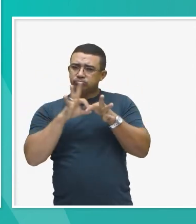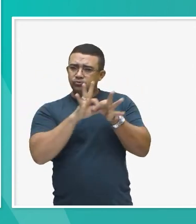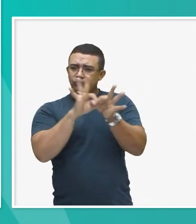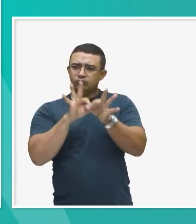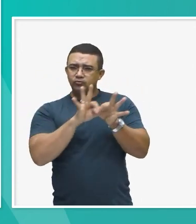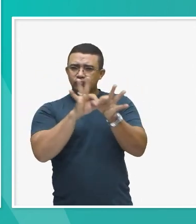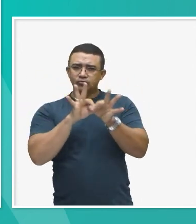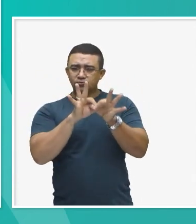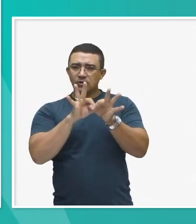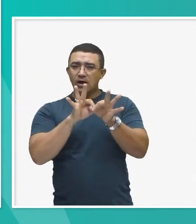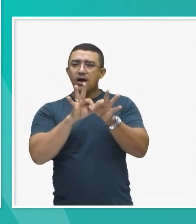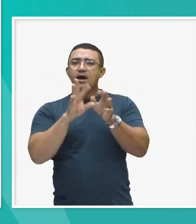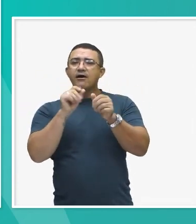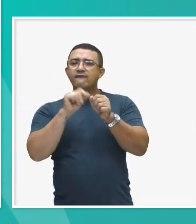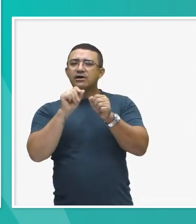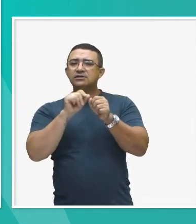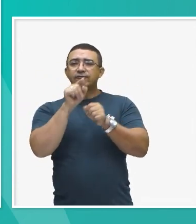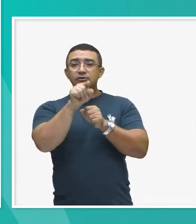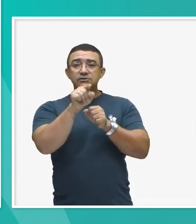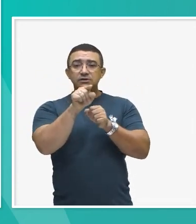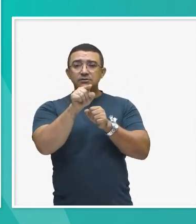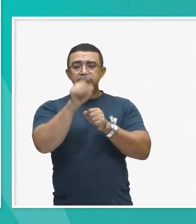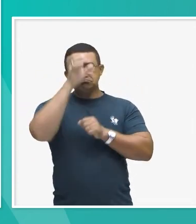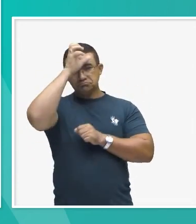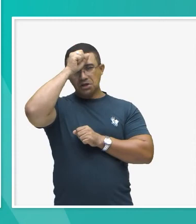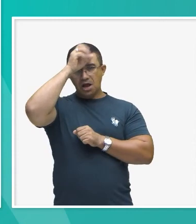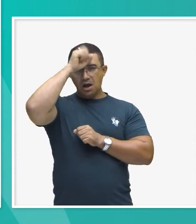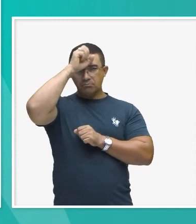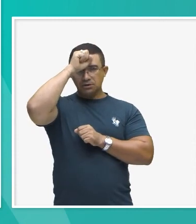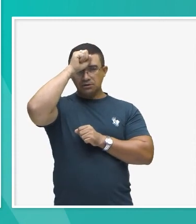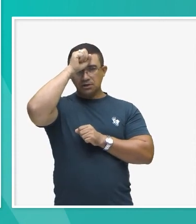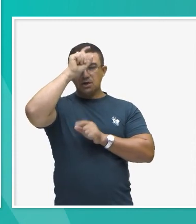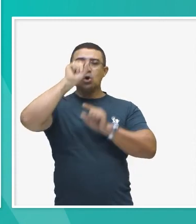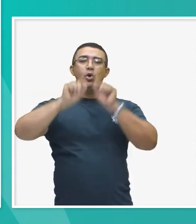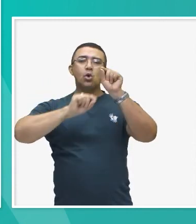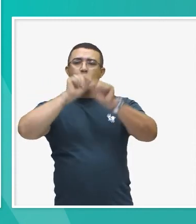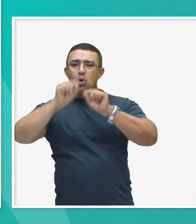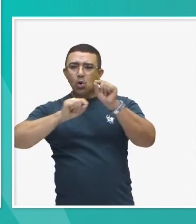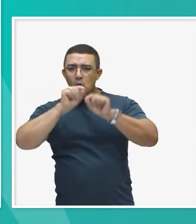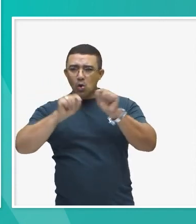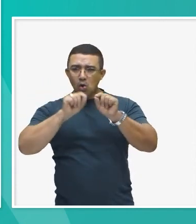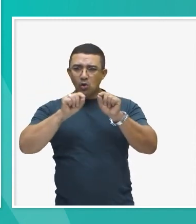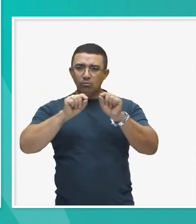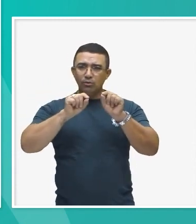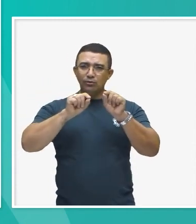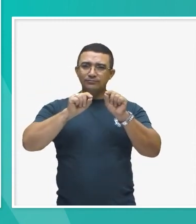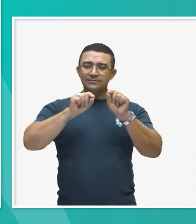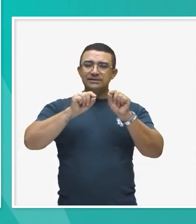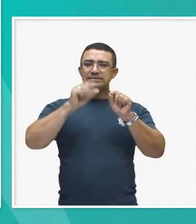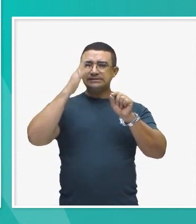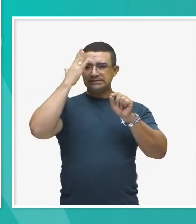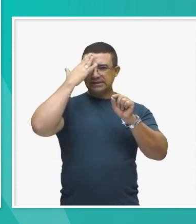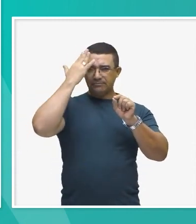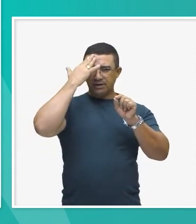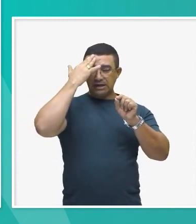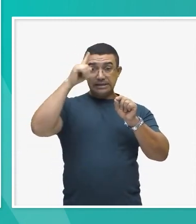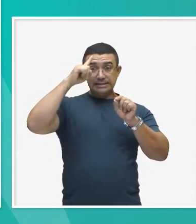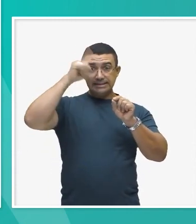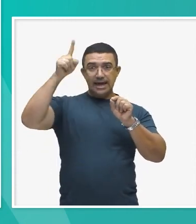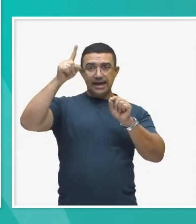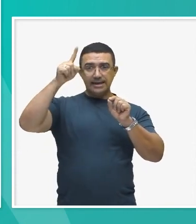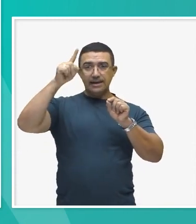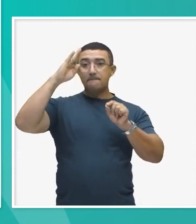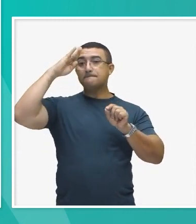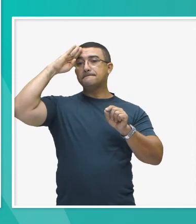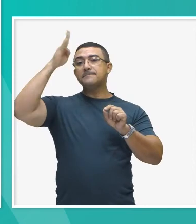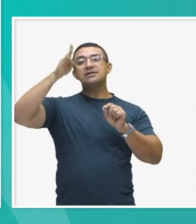fazer você aprender, né? No caso, a descobrir a definição, né? A ideia principal daquele